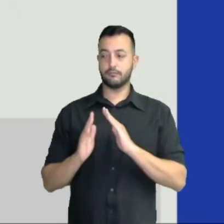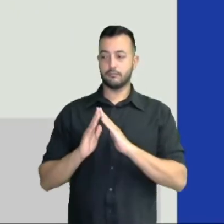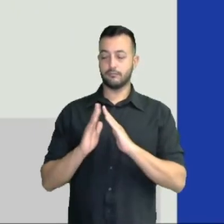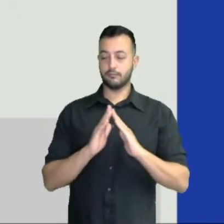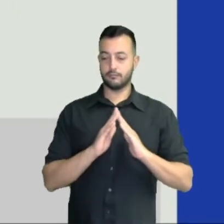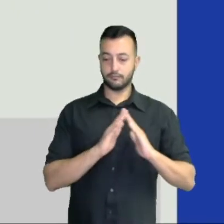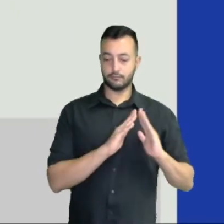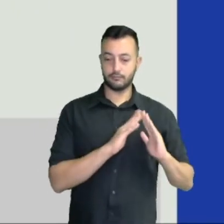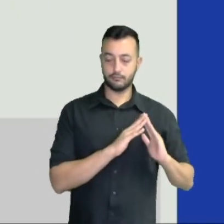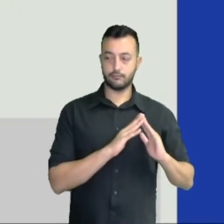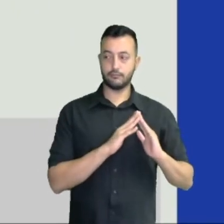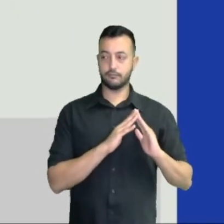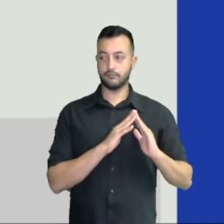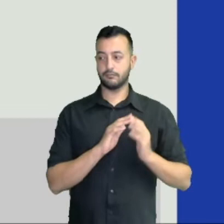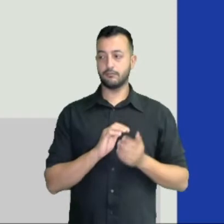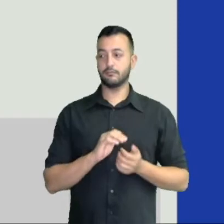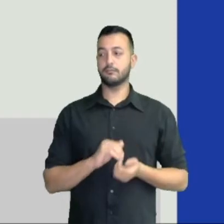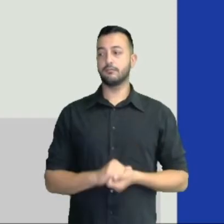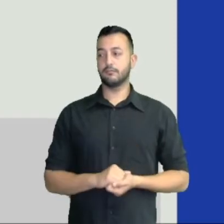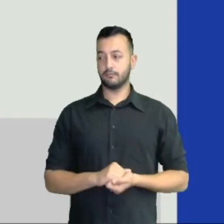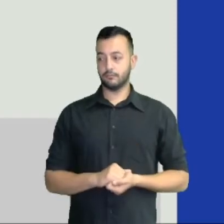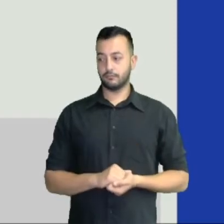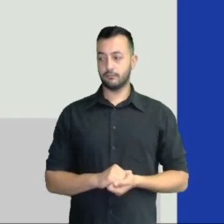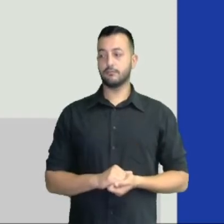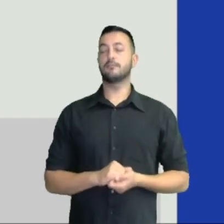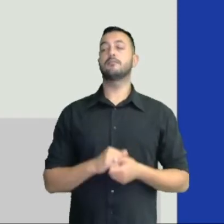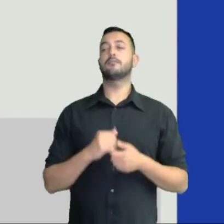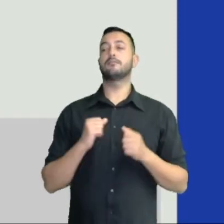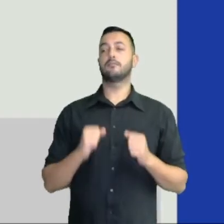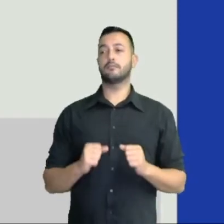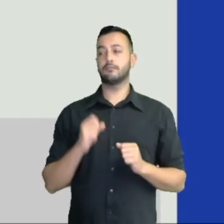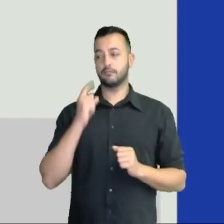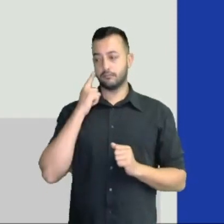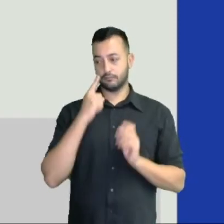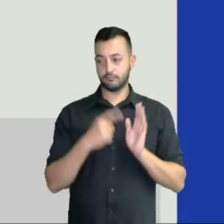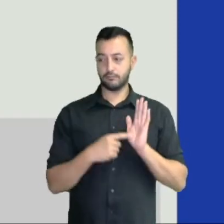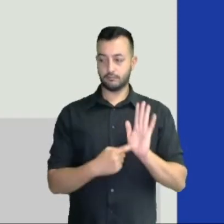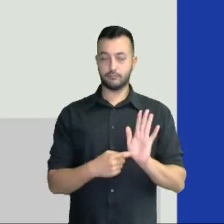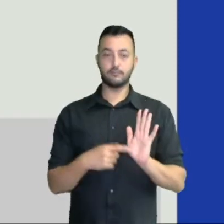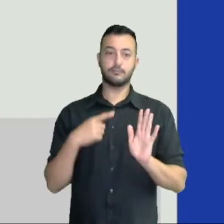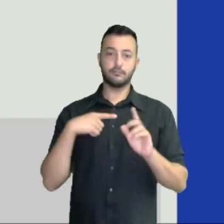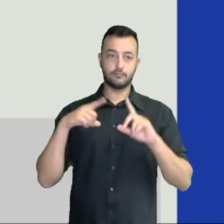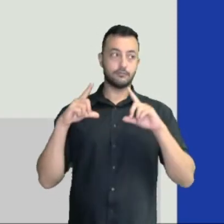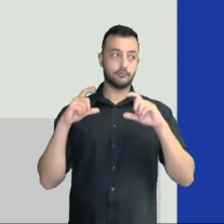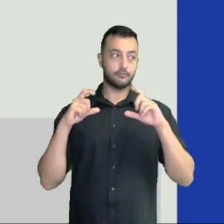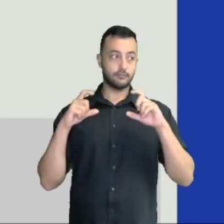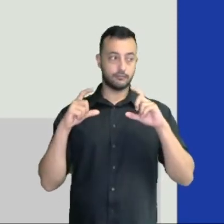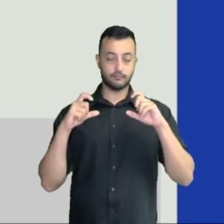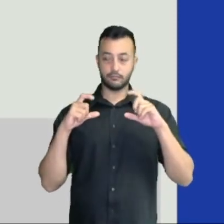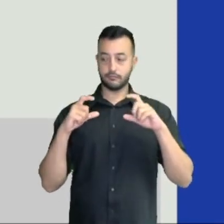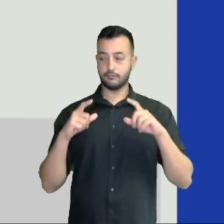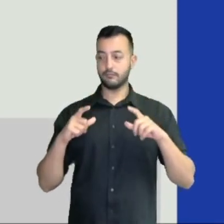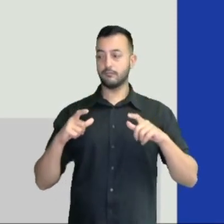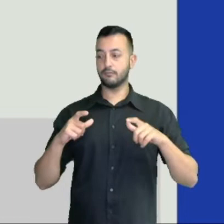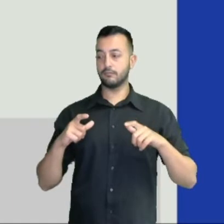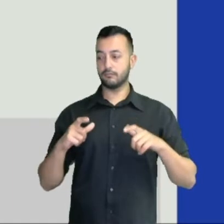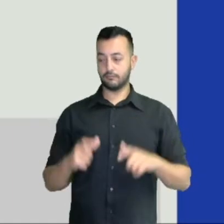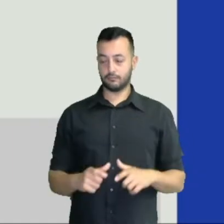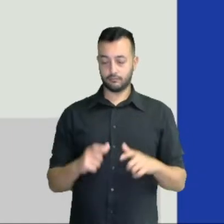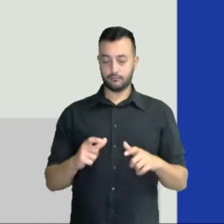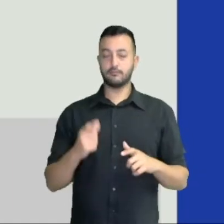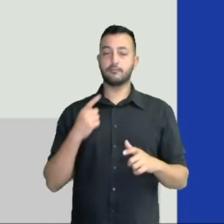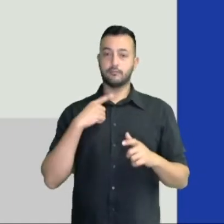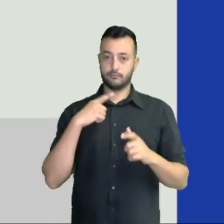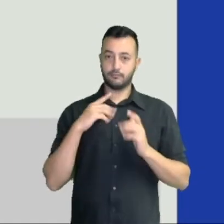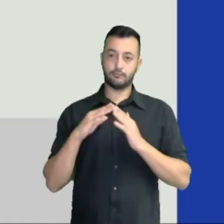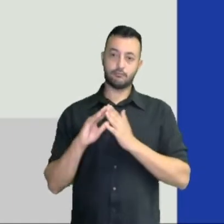moradias e à segregação urbana, nós podemos mostrar aqui, ó, tem uma foto aqui do bairro com habitações